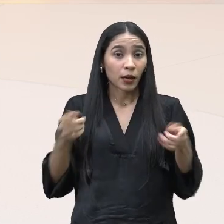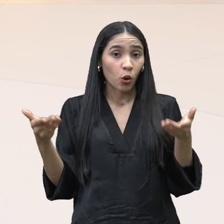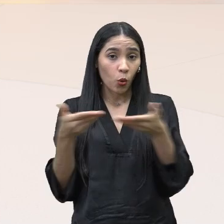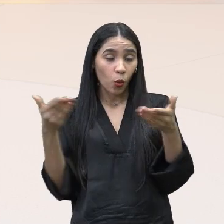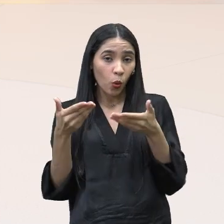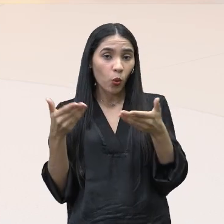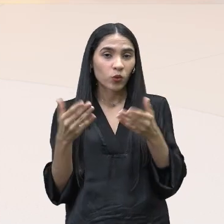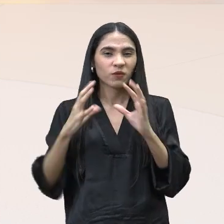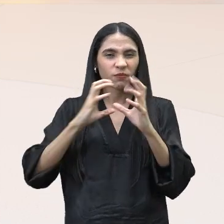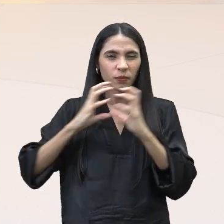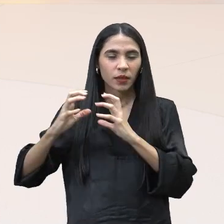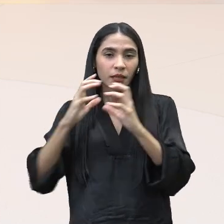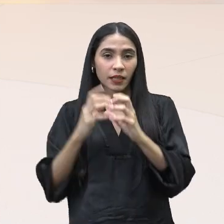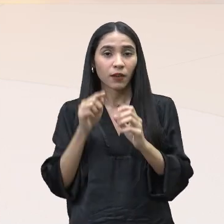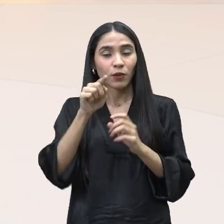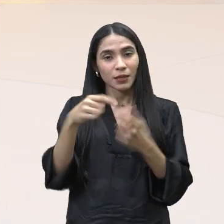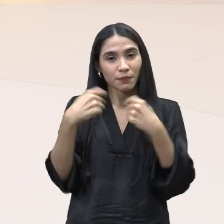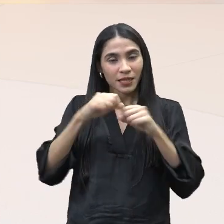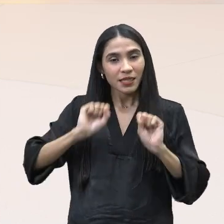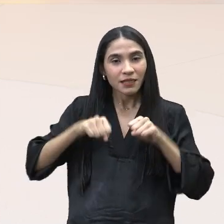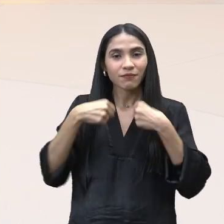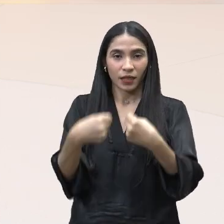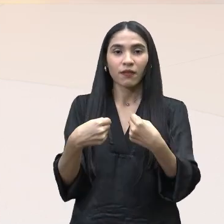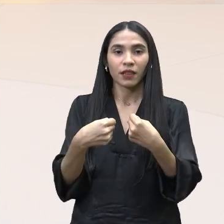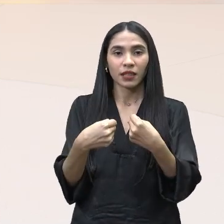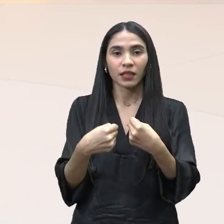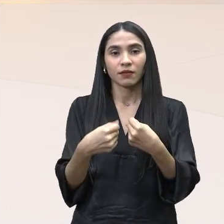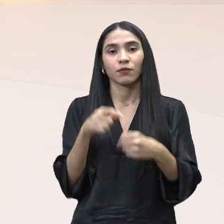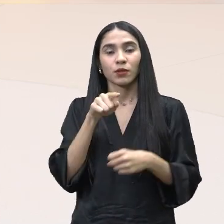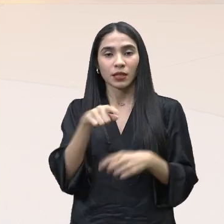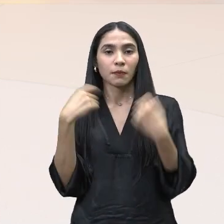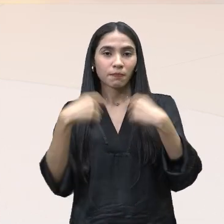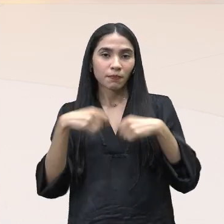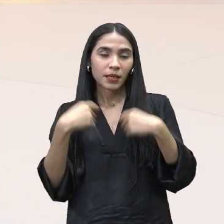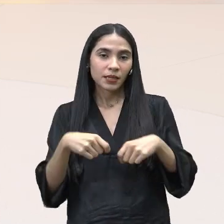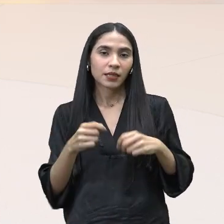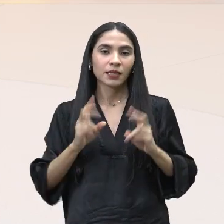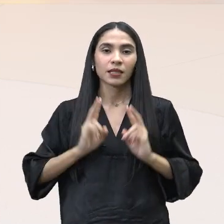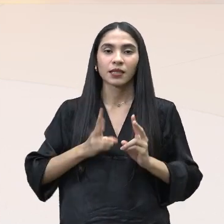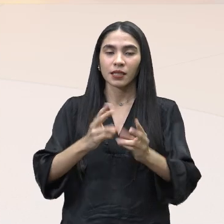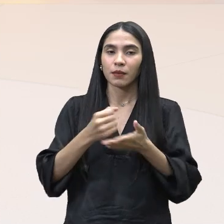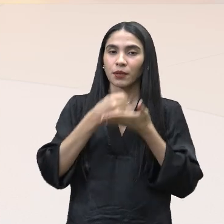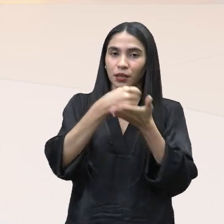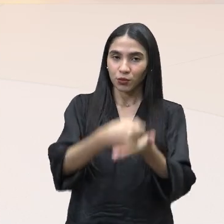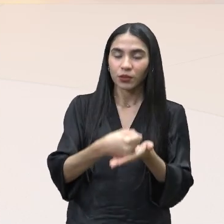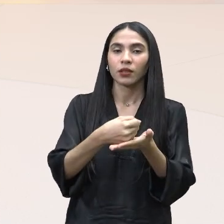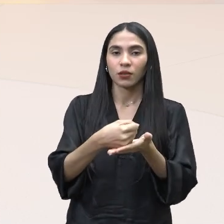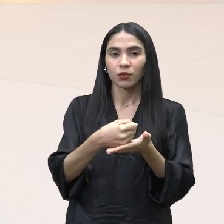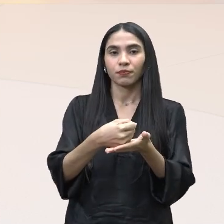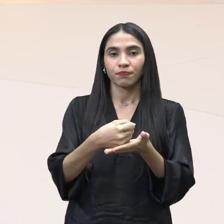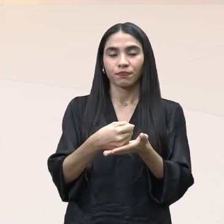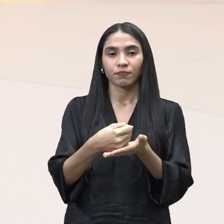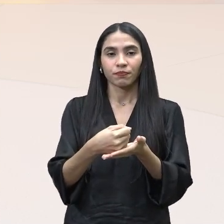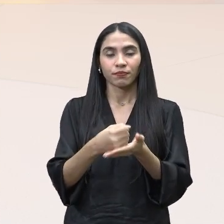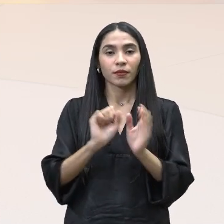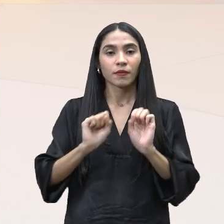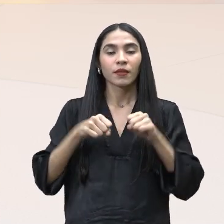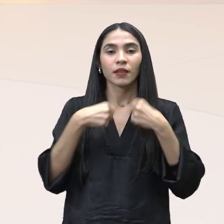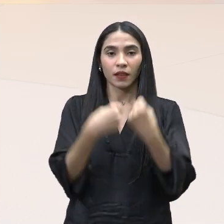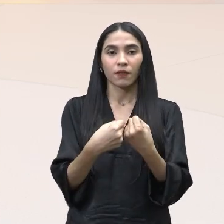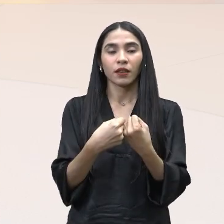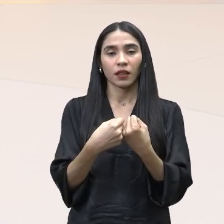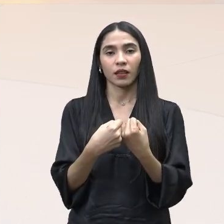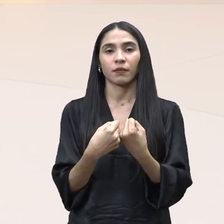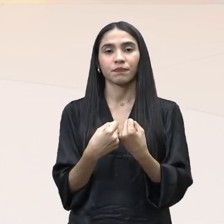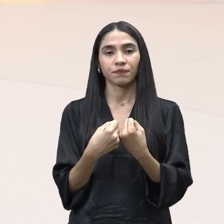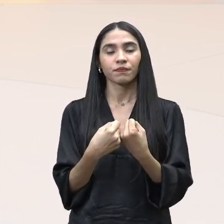de marido e mulher se mete sim a colher, né? A gente precisa estar aí presente para defender,